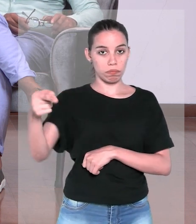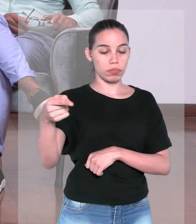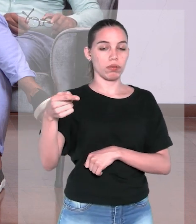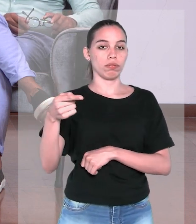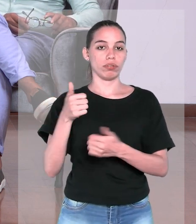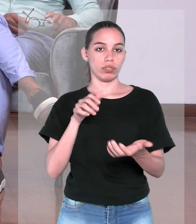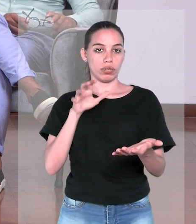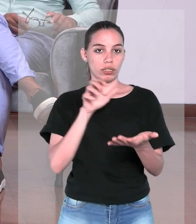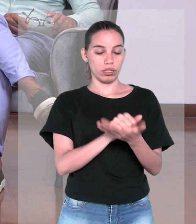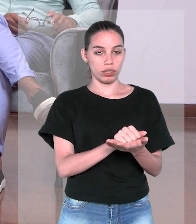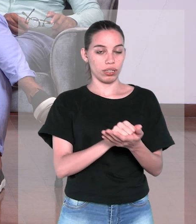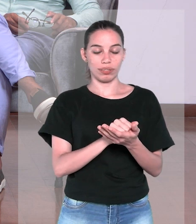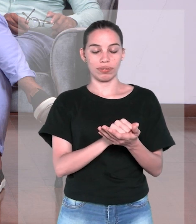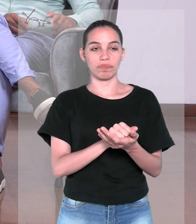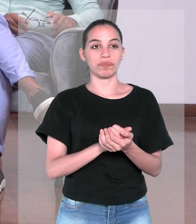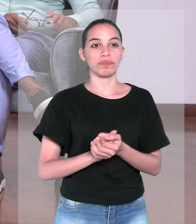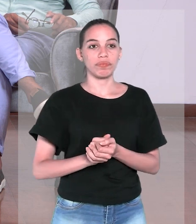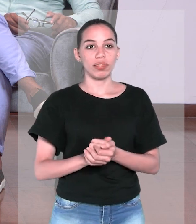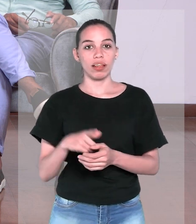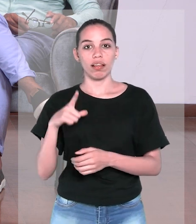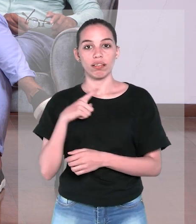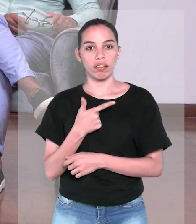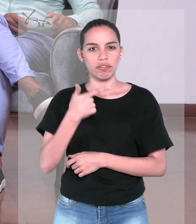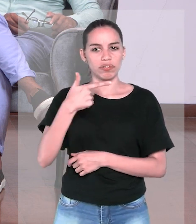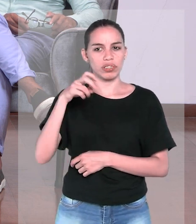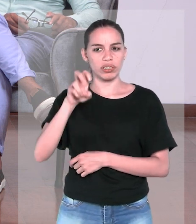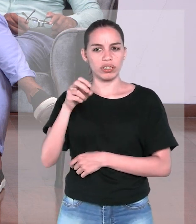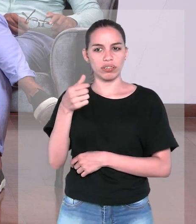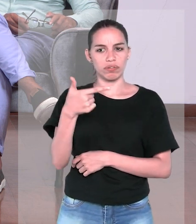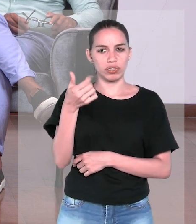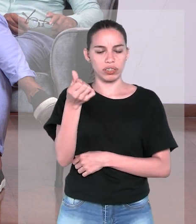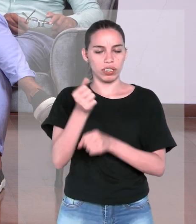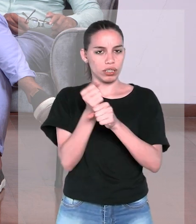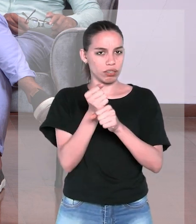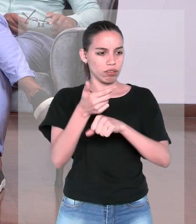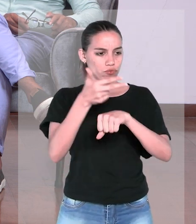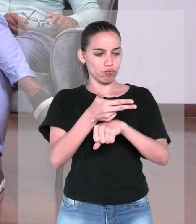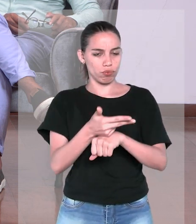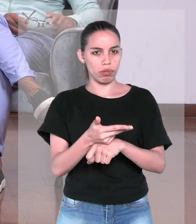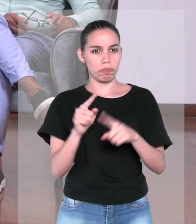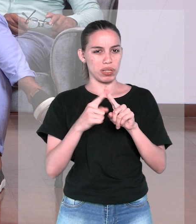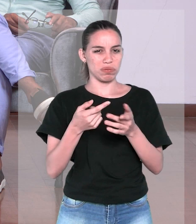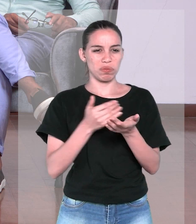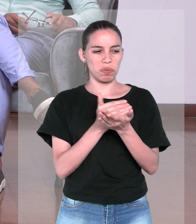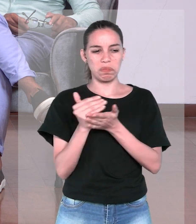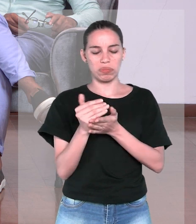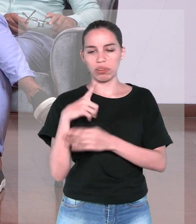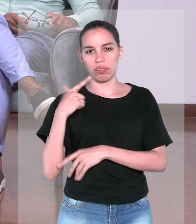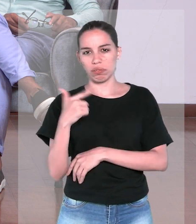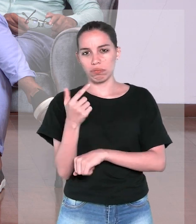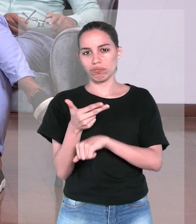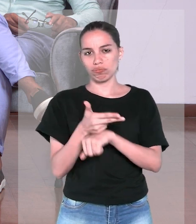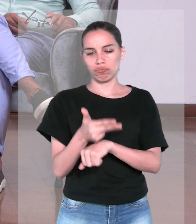verde predominantemente como fundo e o desenho de uma cama com um celular e uma colcha amarela sobre ela.